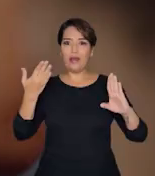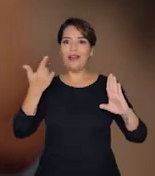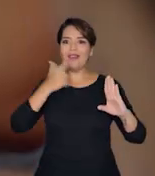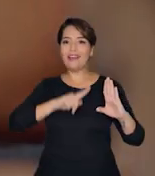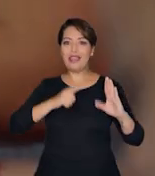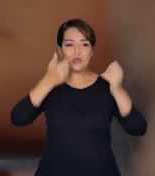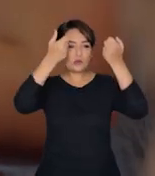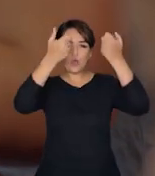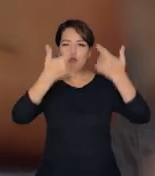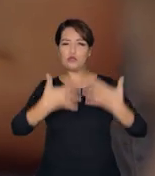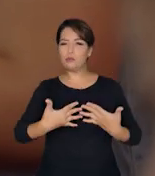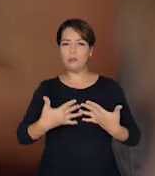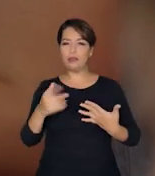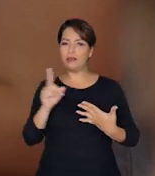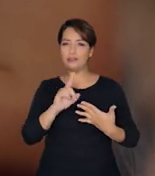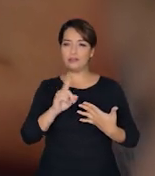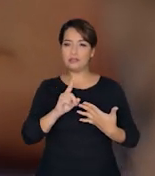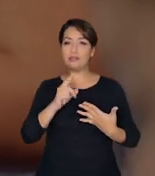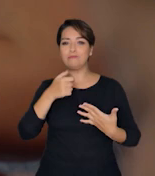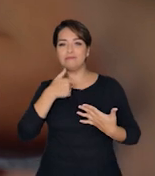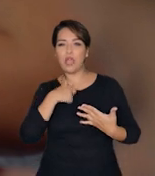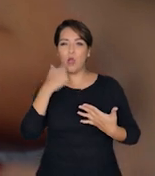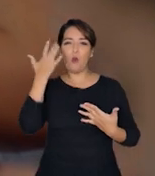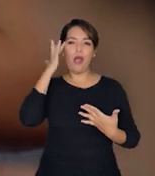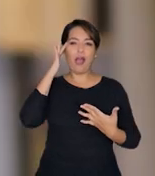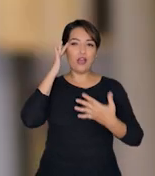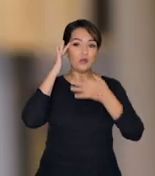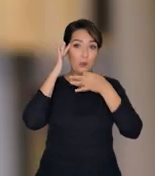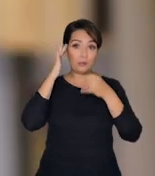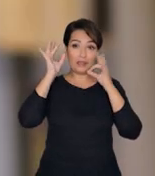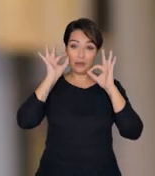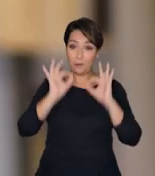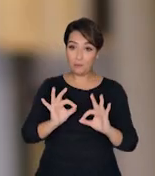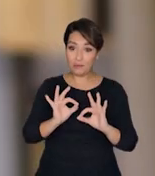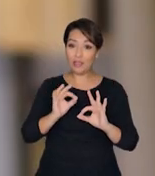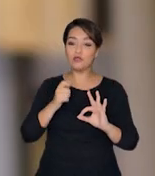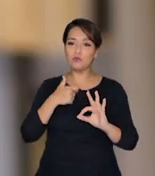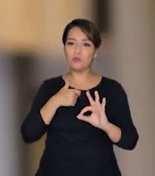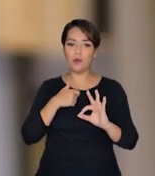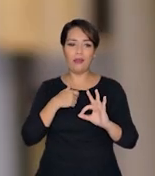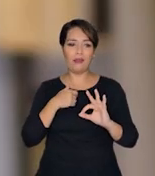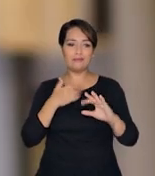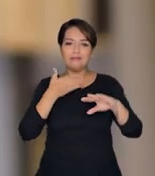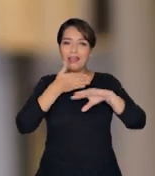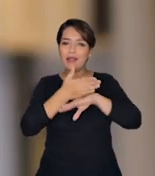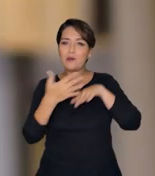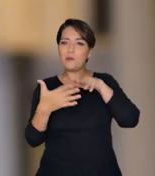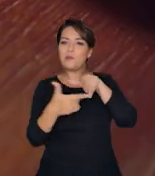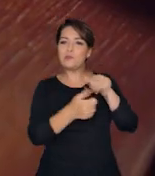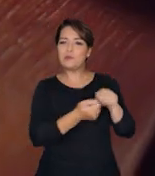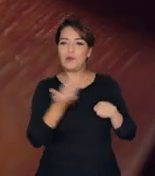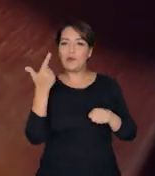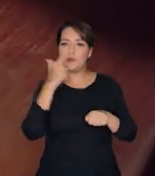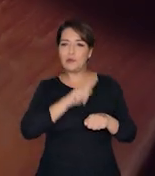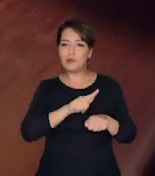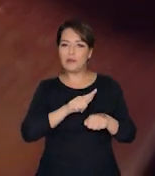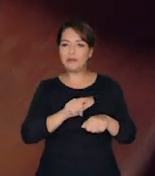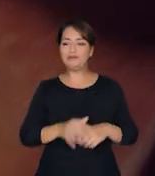porta. Eu acho que eu não estou só explicando a matéria para o aluno. Eu acho que eu estou inserindo ele no mundo.